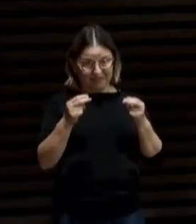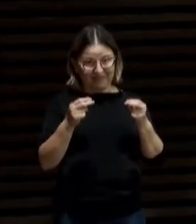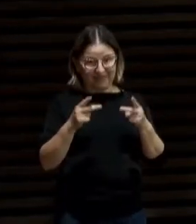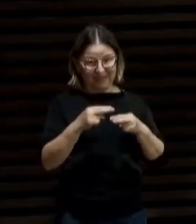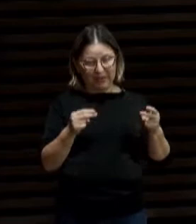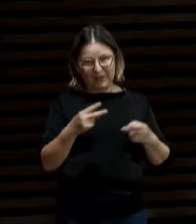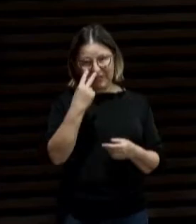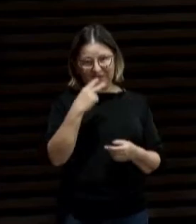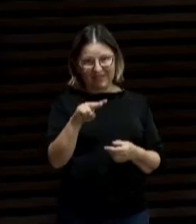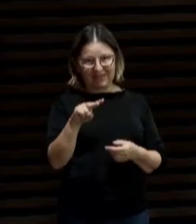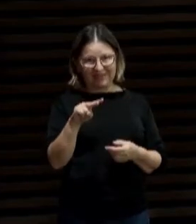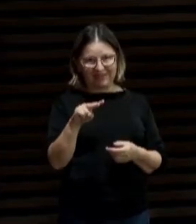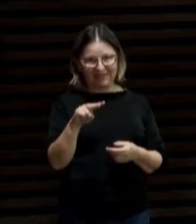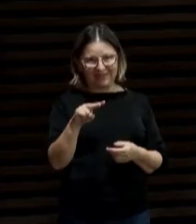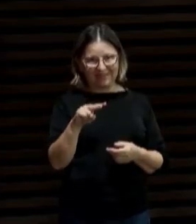se veem,